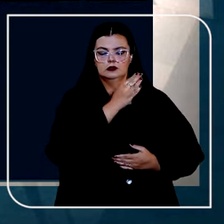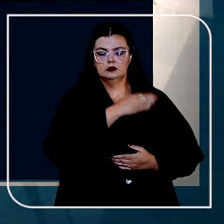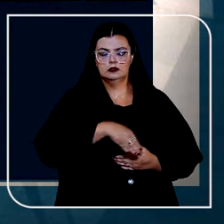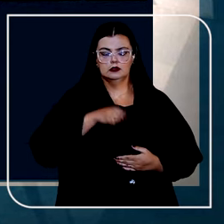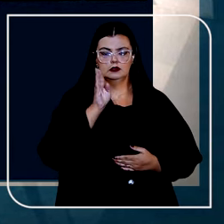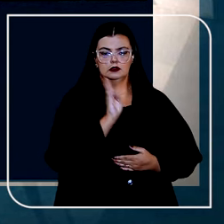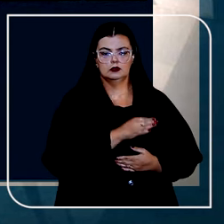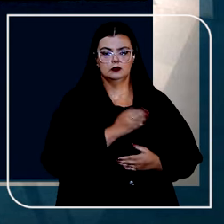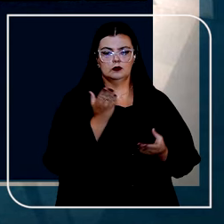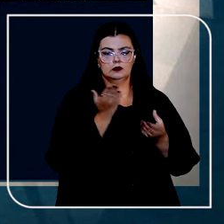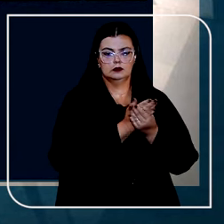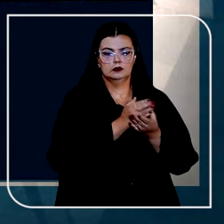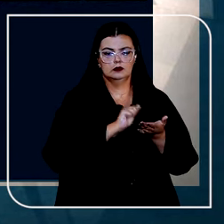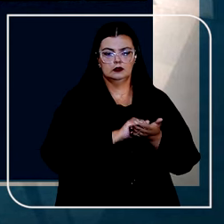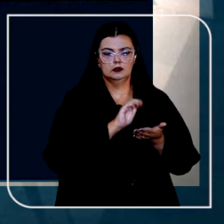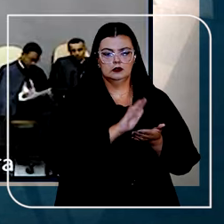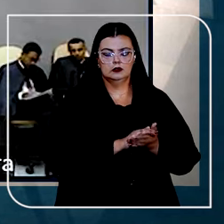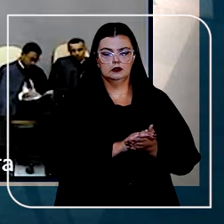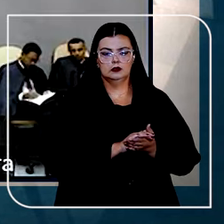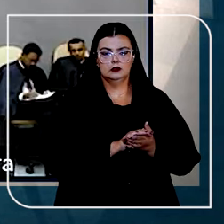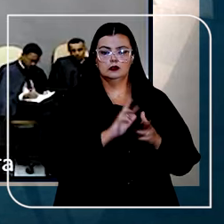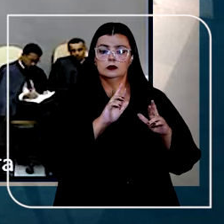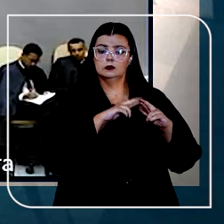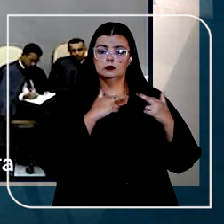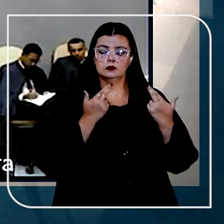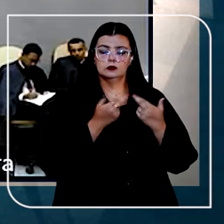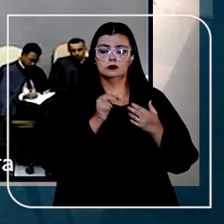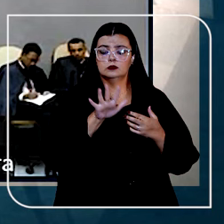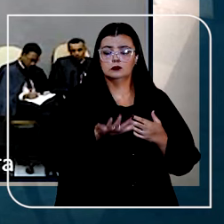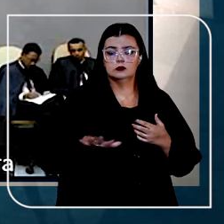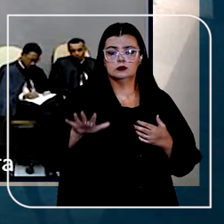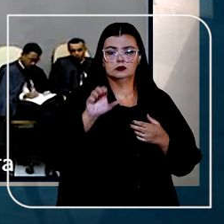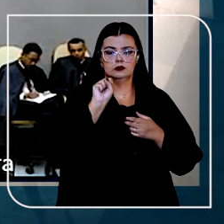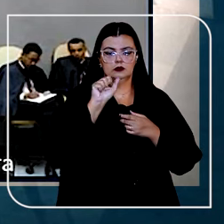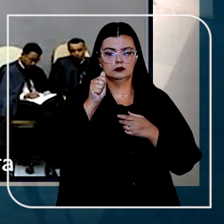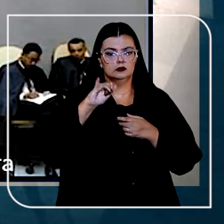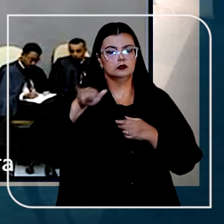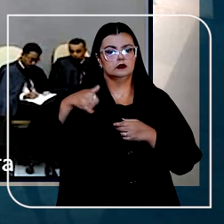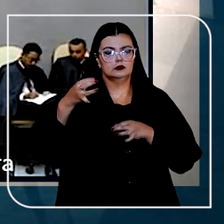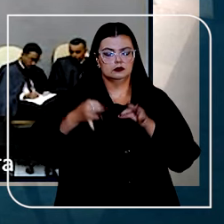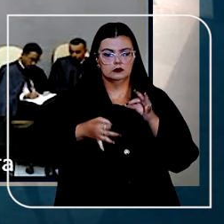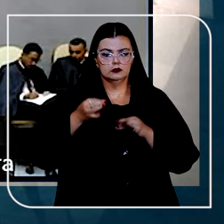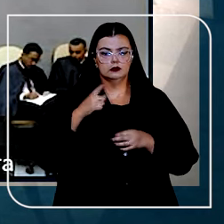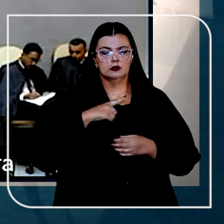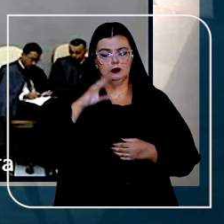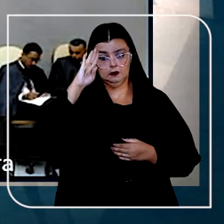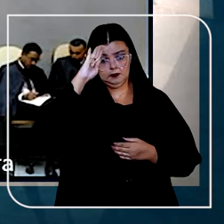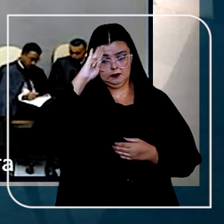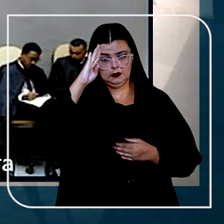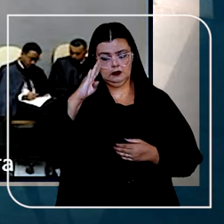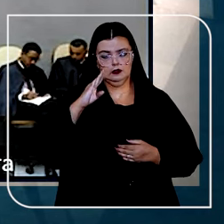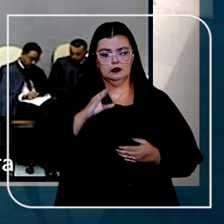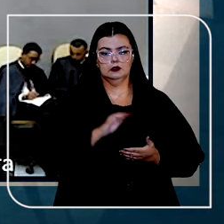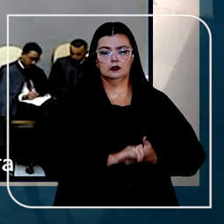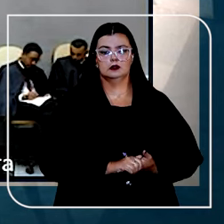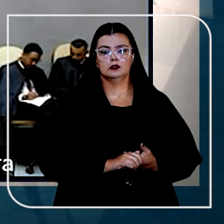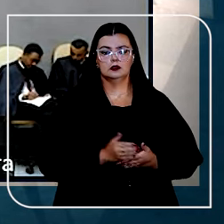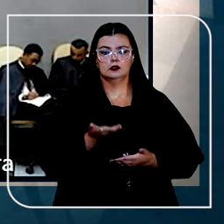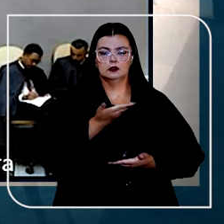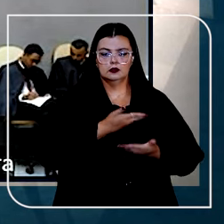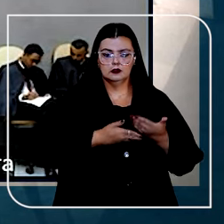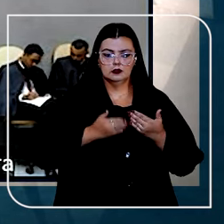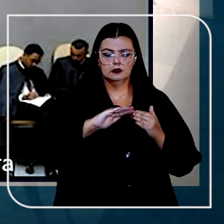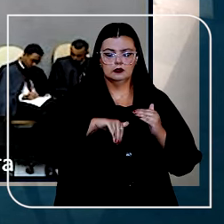processo sem resolução do mérito o colegiado julgou que a lei das sa se aplica prioritariamente às